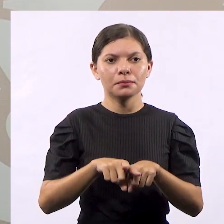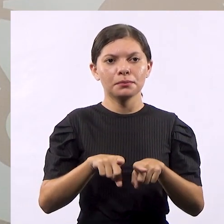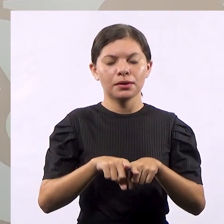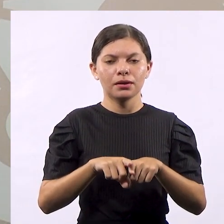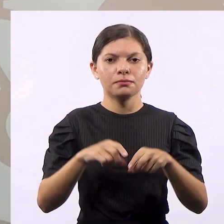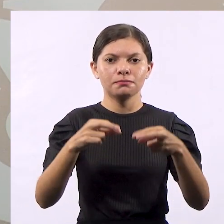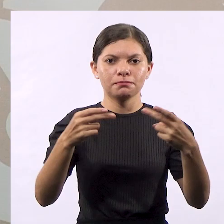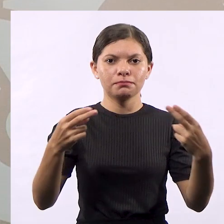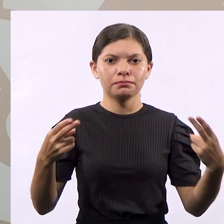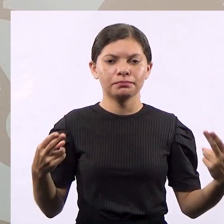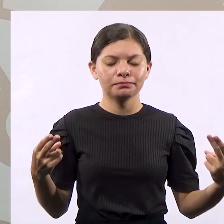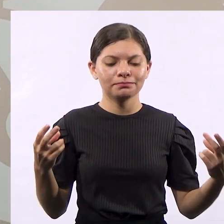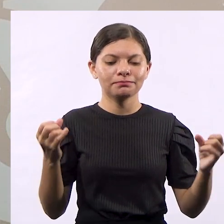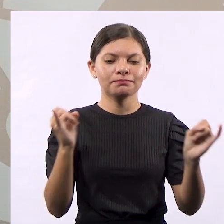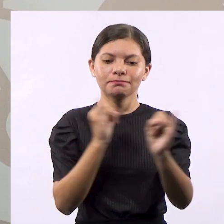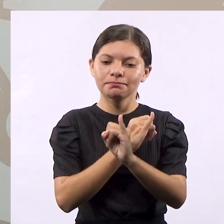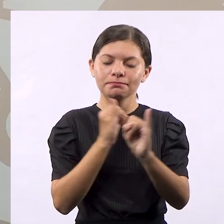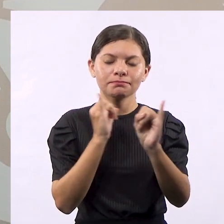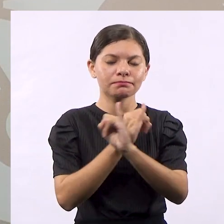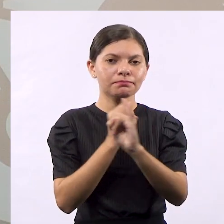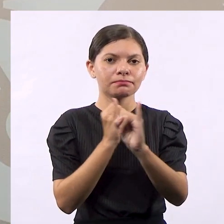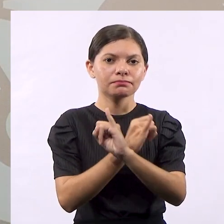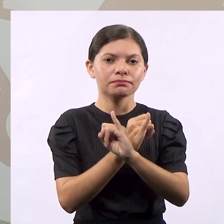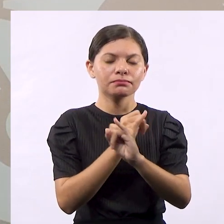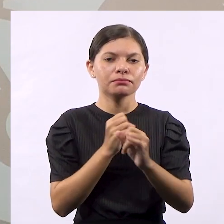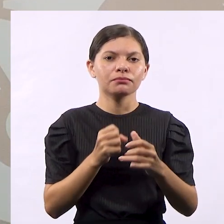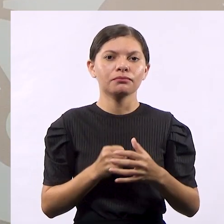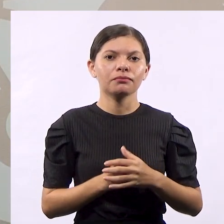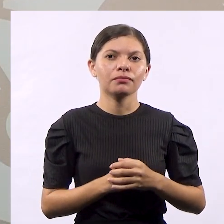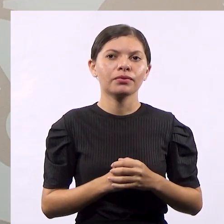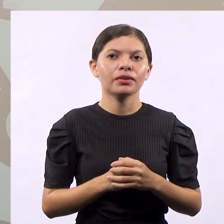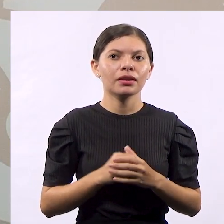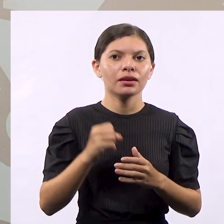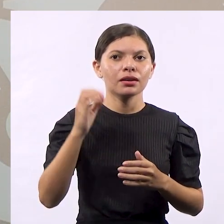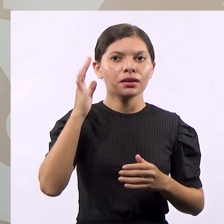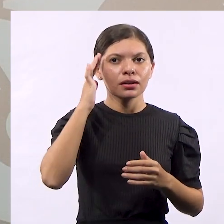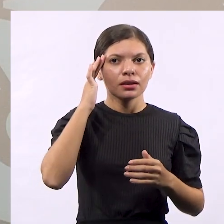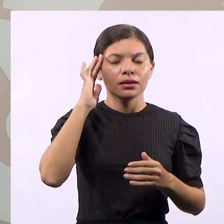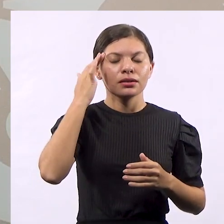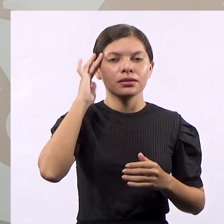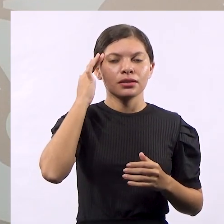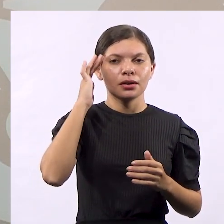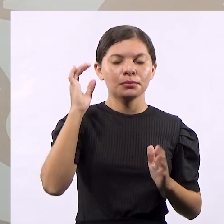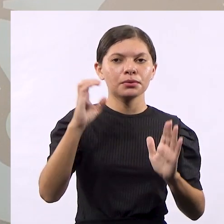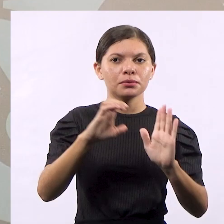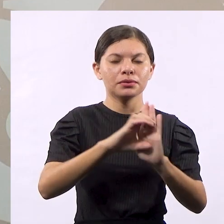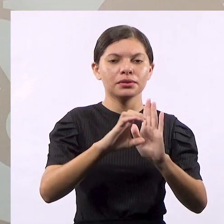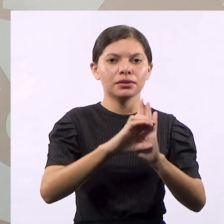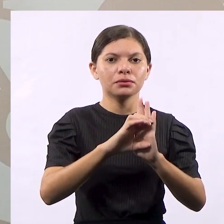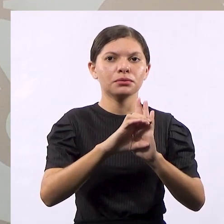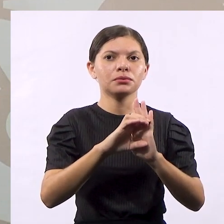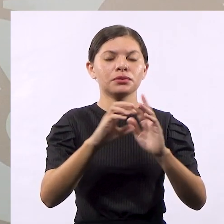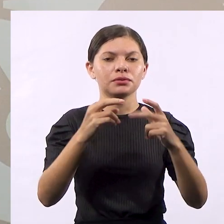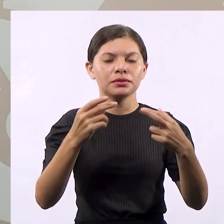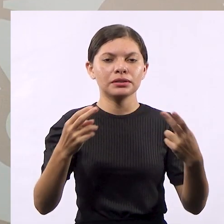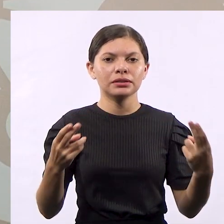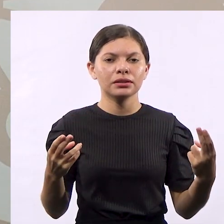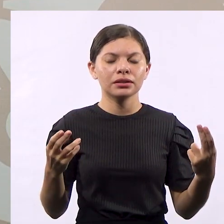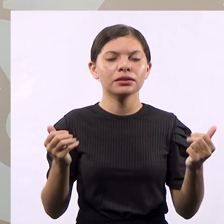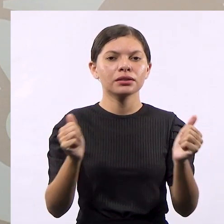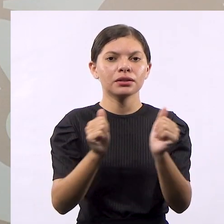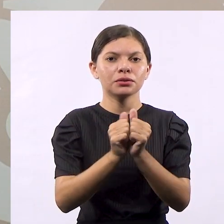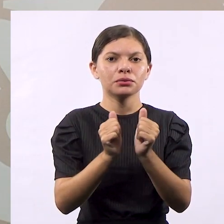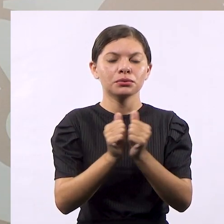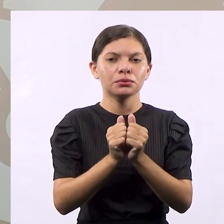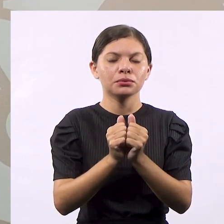estão interrelacionados. A gente sabe que o conceito de diversidade está